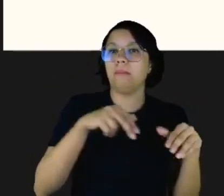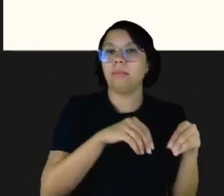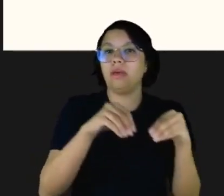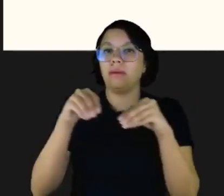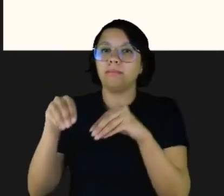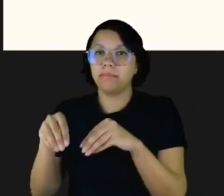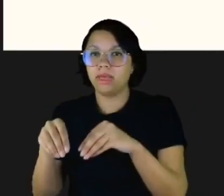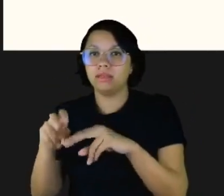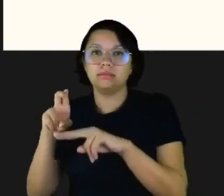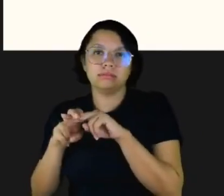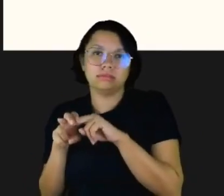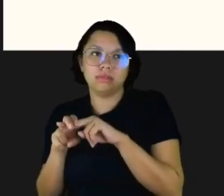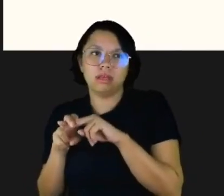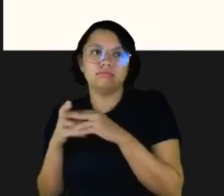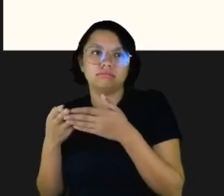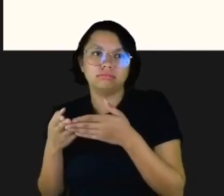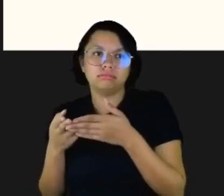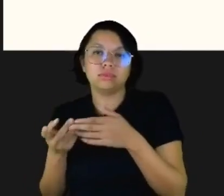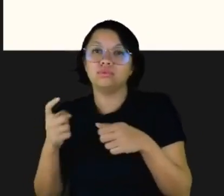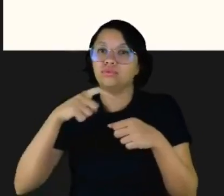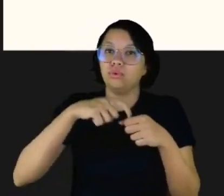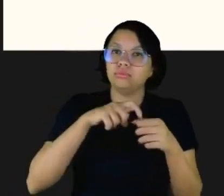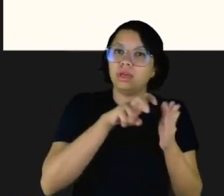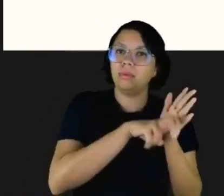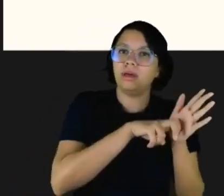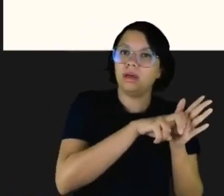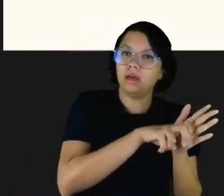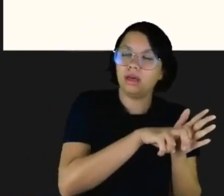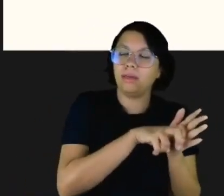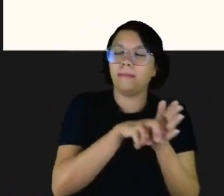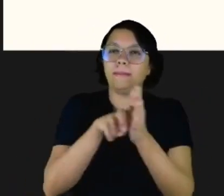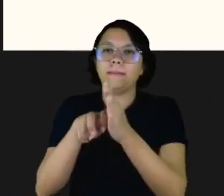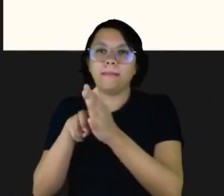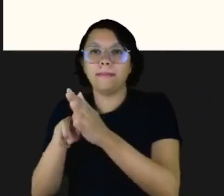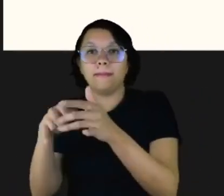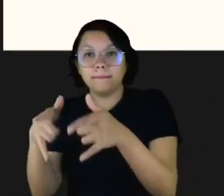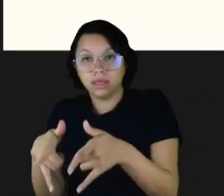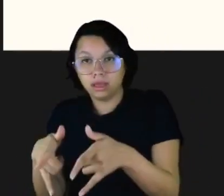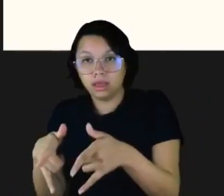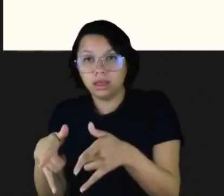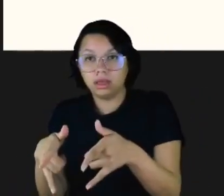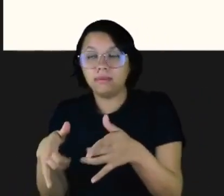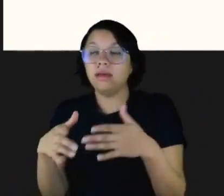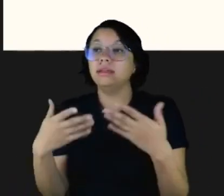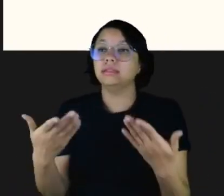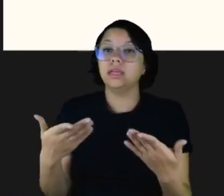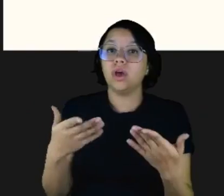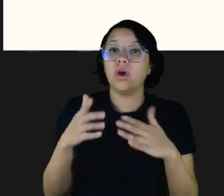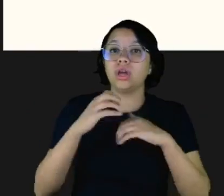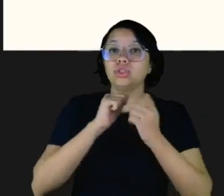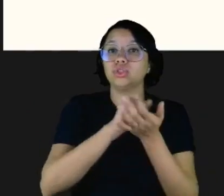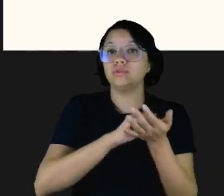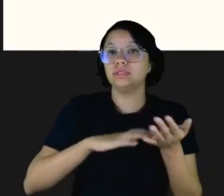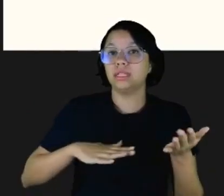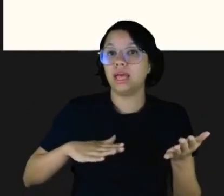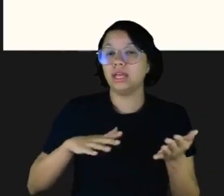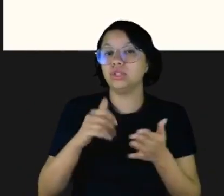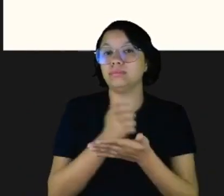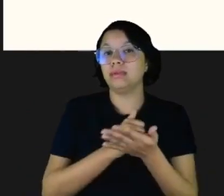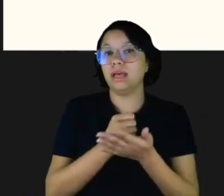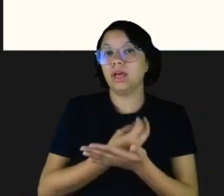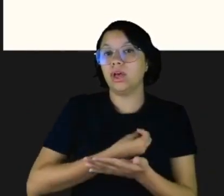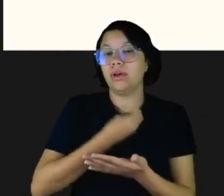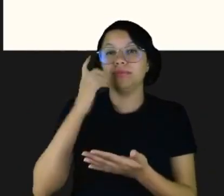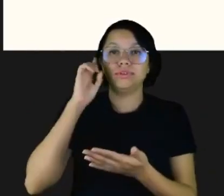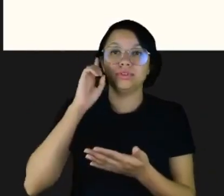uma poltrona, voltar da cadeira de roda para a cama. Então, isso são as atividades básicas de vida diária que